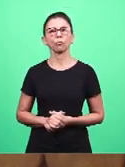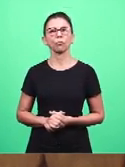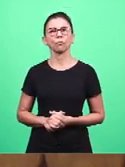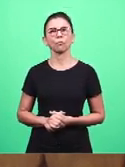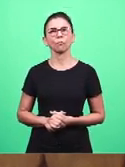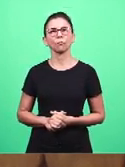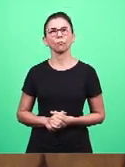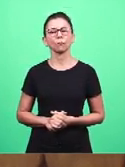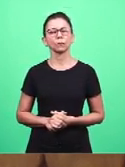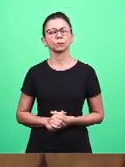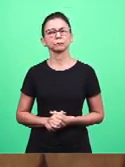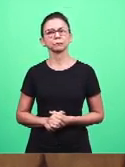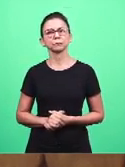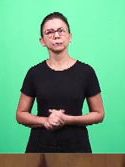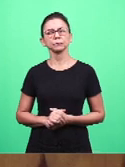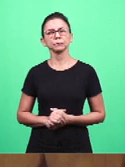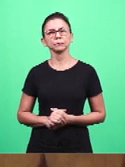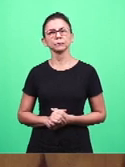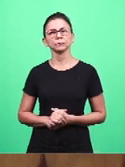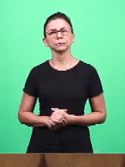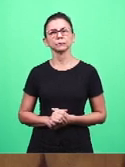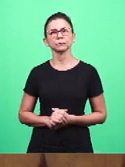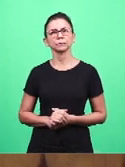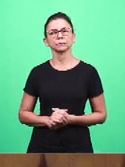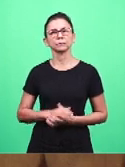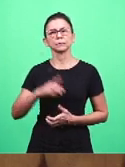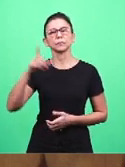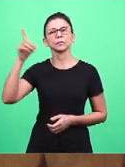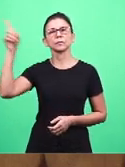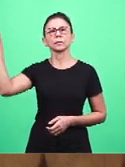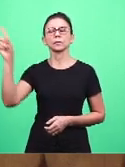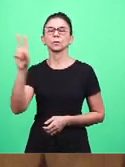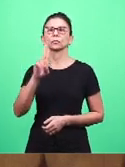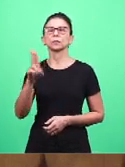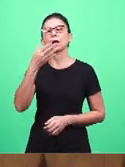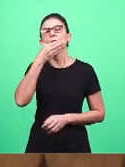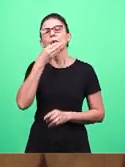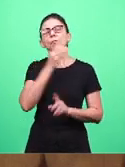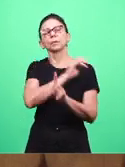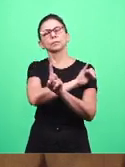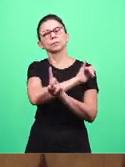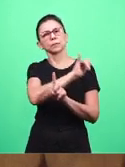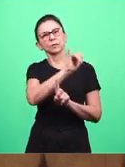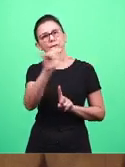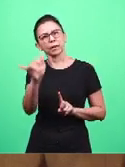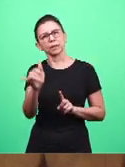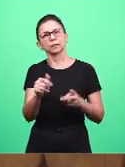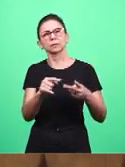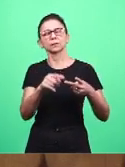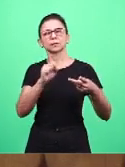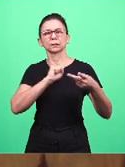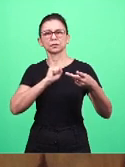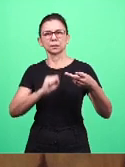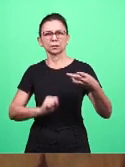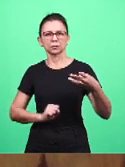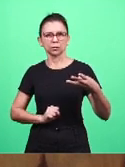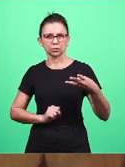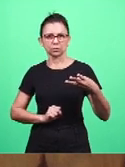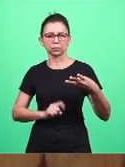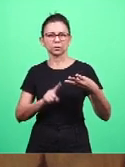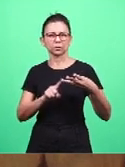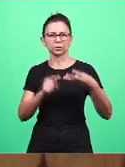Jerusalém? Jerusalém foi a cidade que Deus separou como centro de